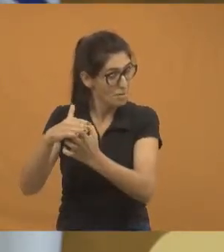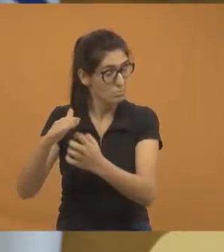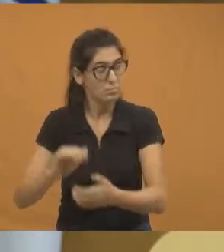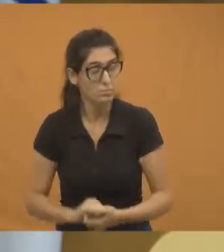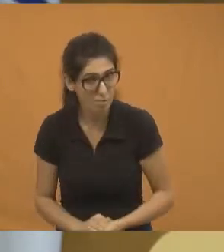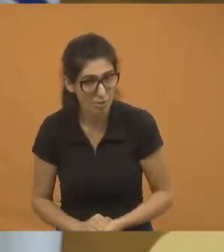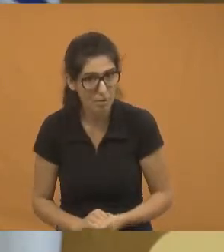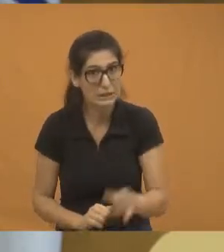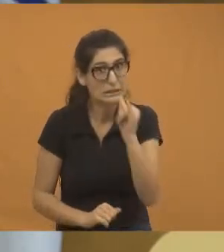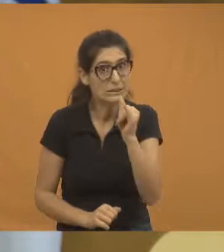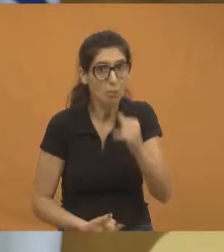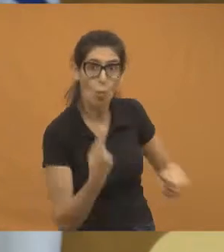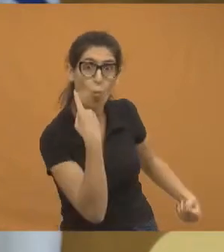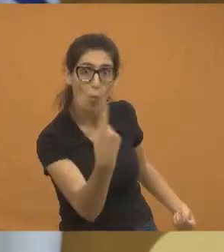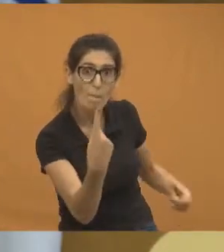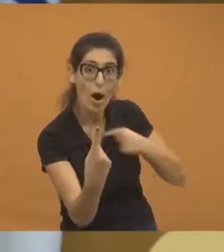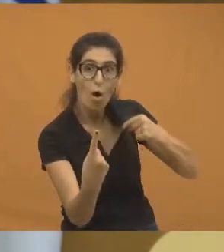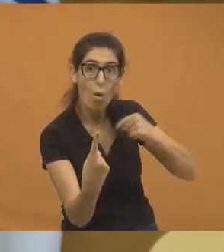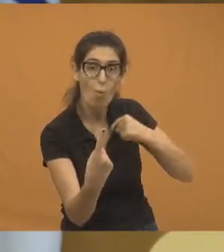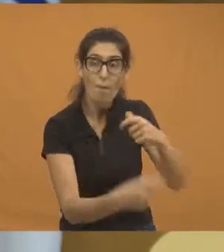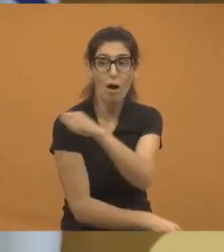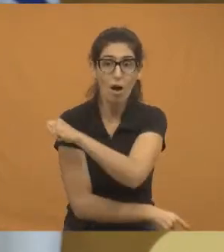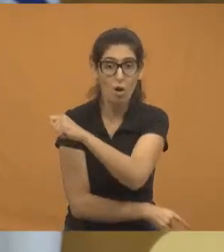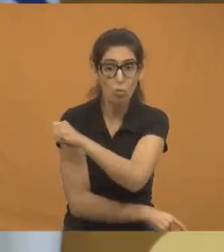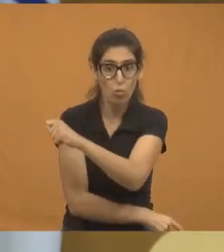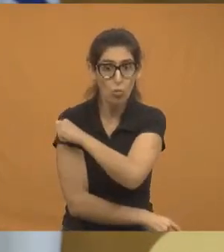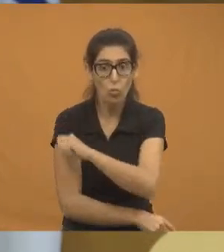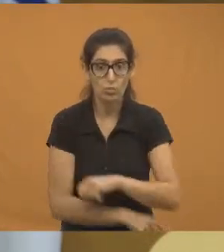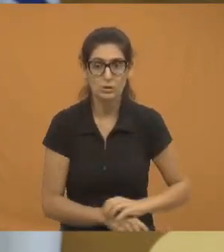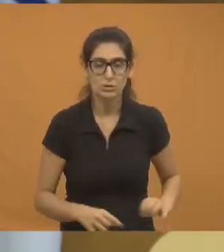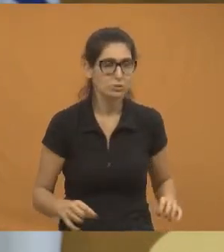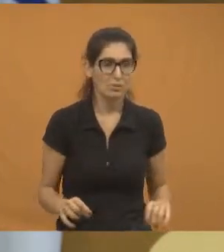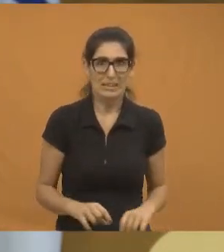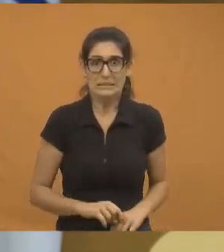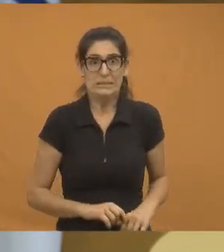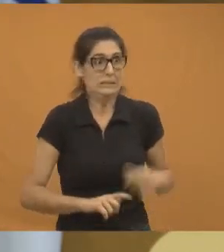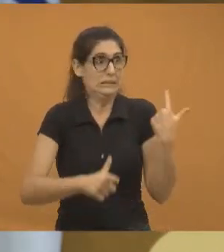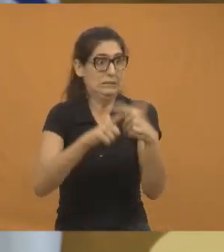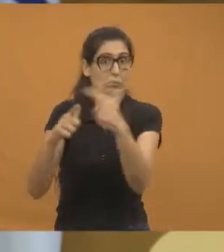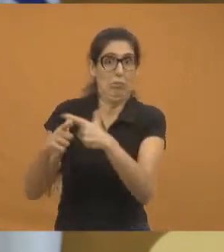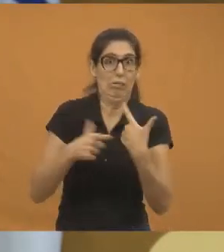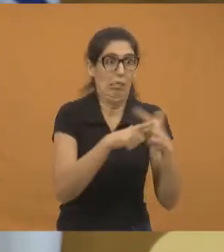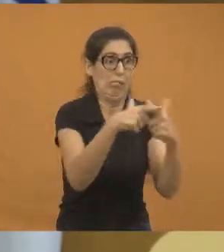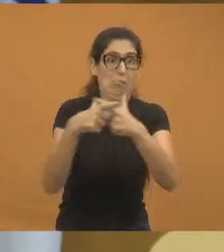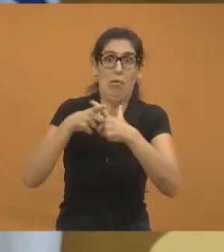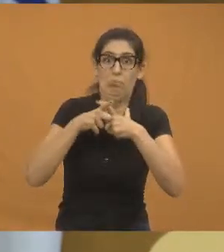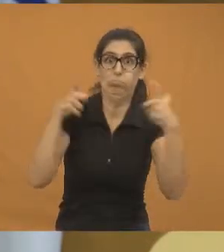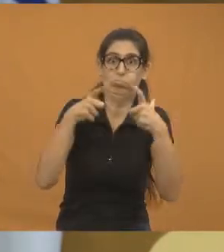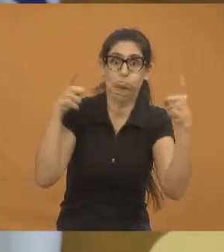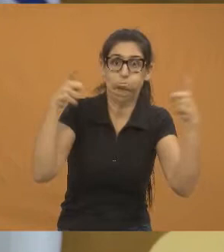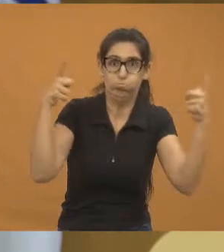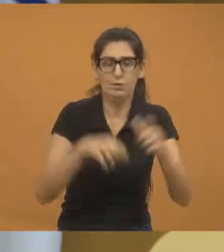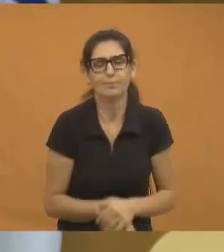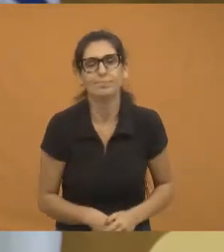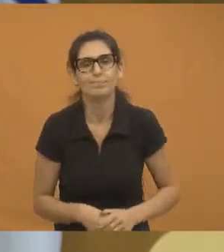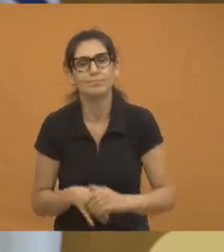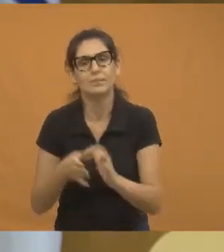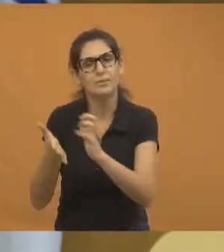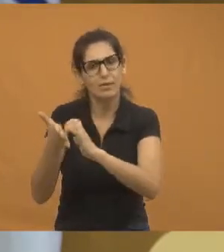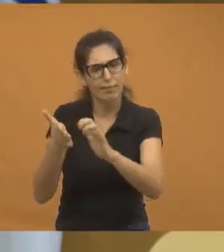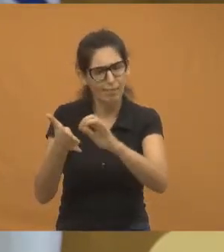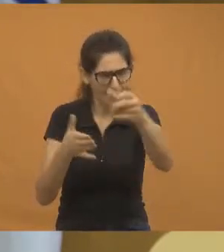fosse uniforme talvez não gerasse tanto barulho mas a obrigação da secretaria entregou um